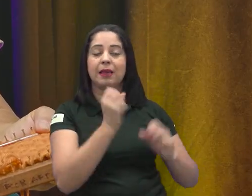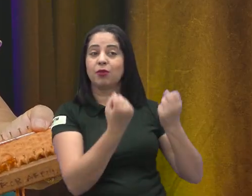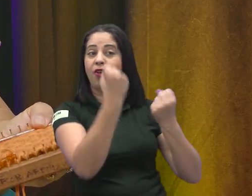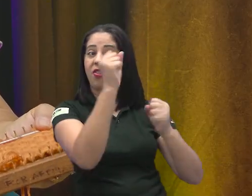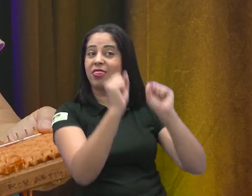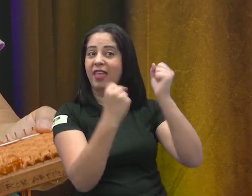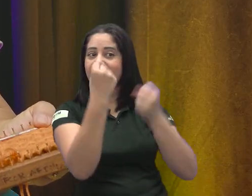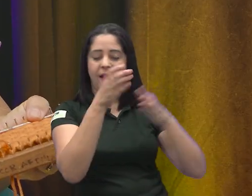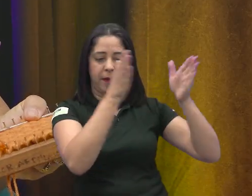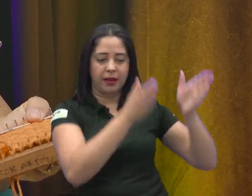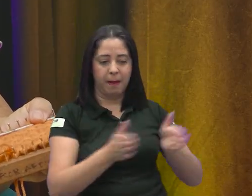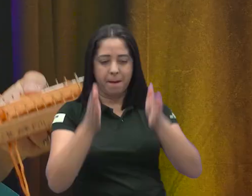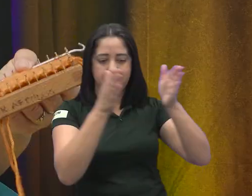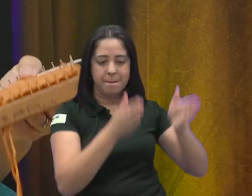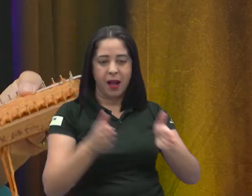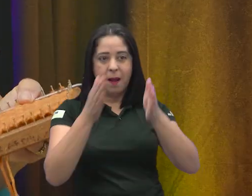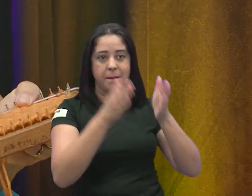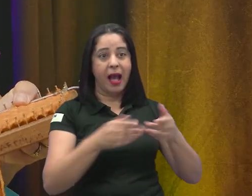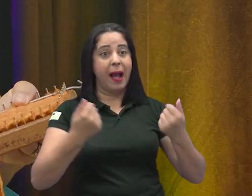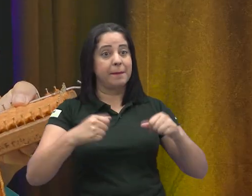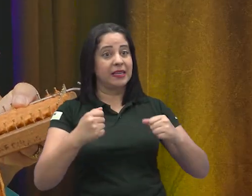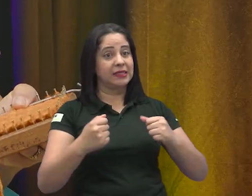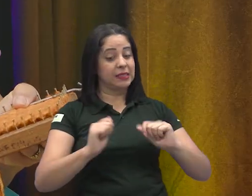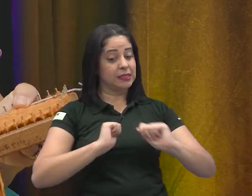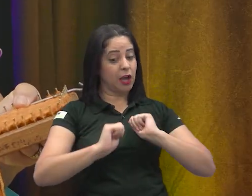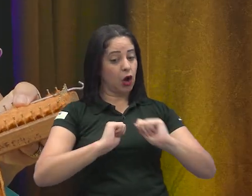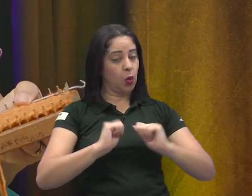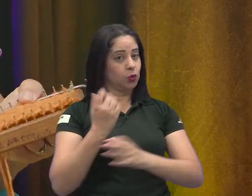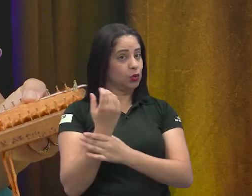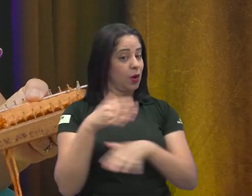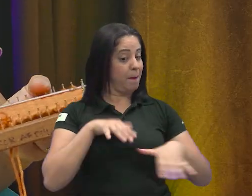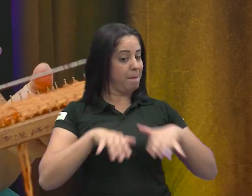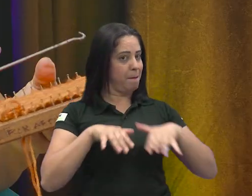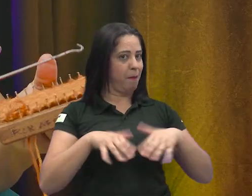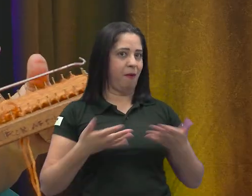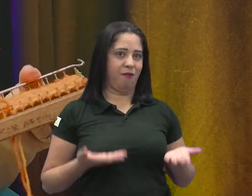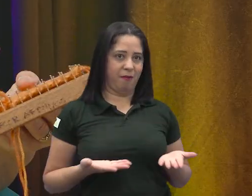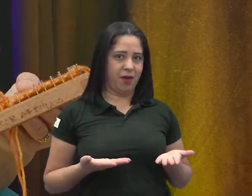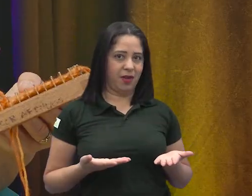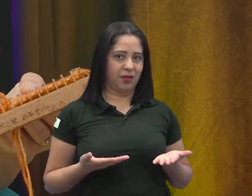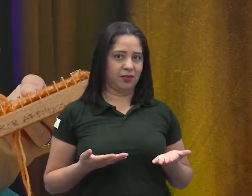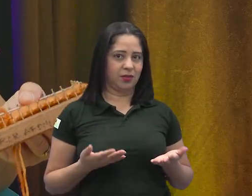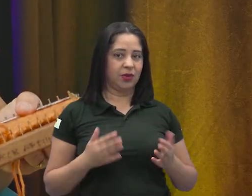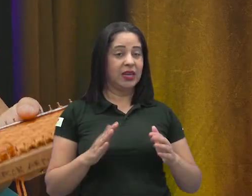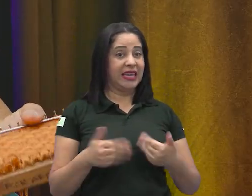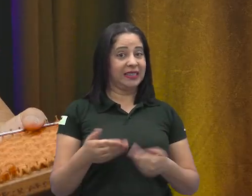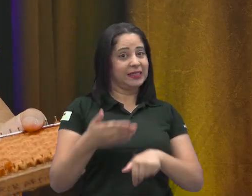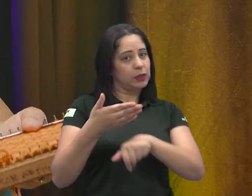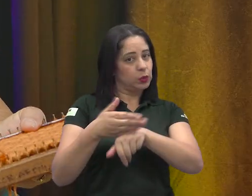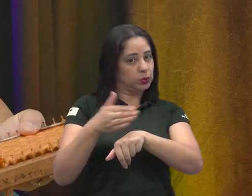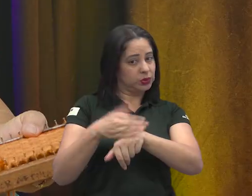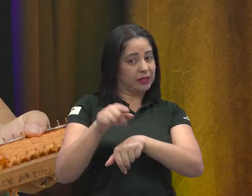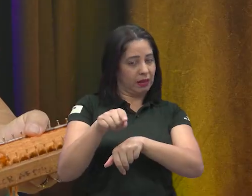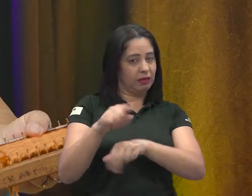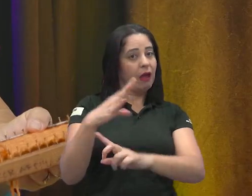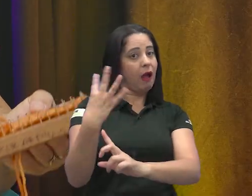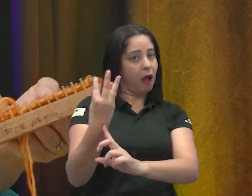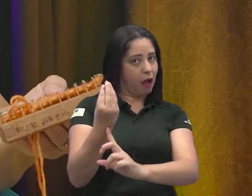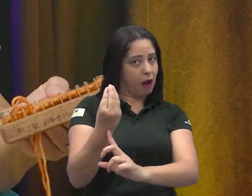né, ter coordenação motora, foco, né? Sim. Então, eu acho que isso é muito